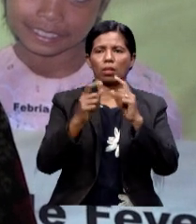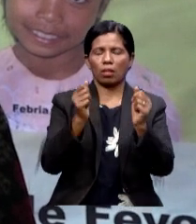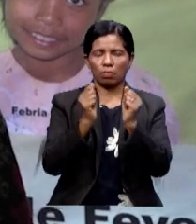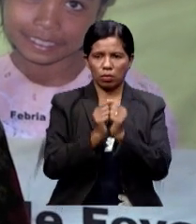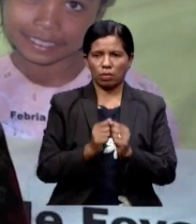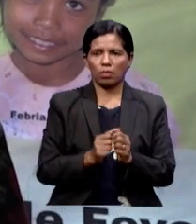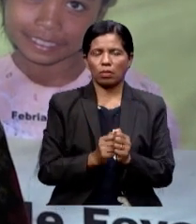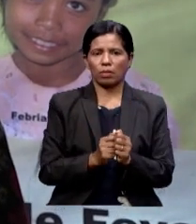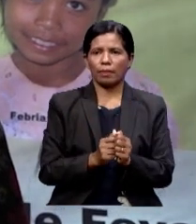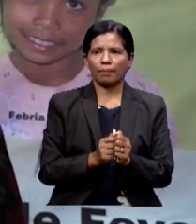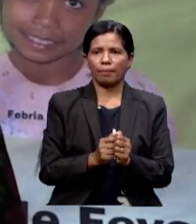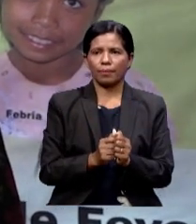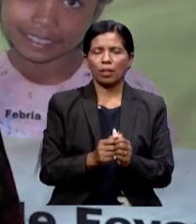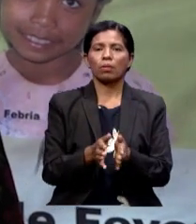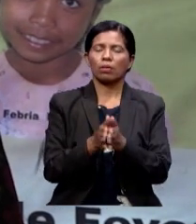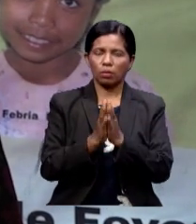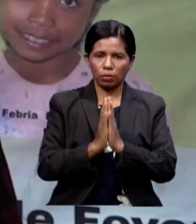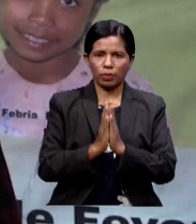hoje, curso,